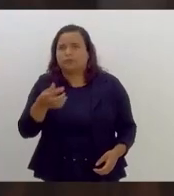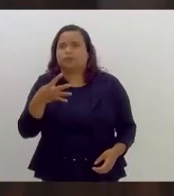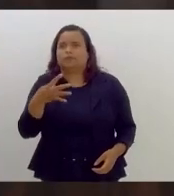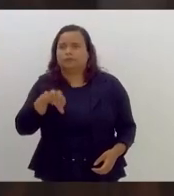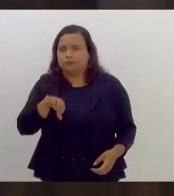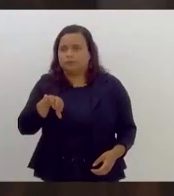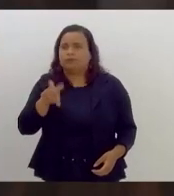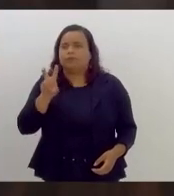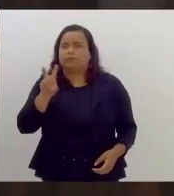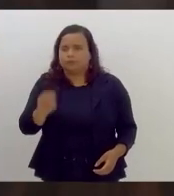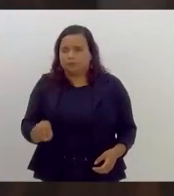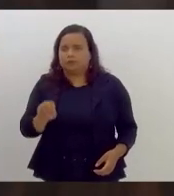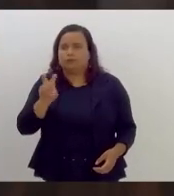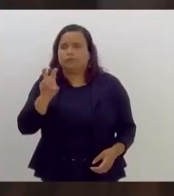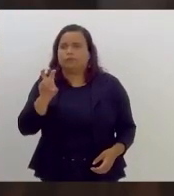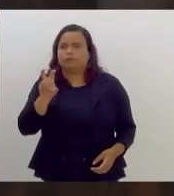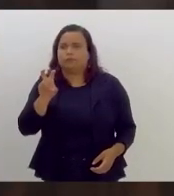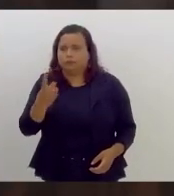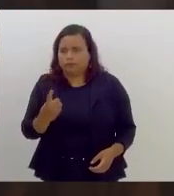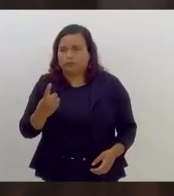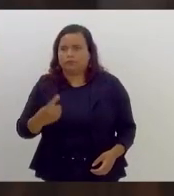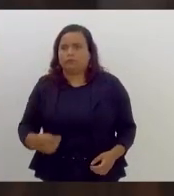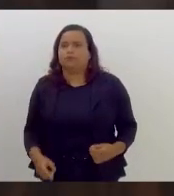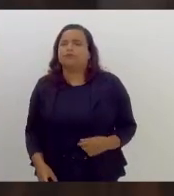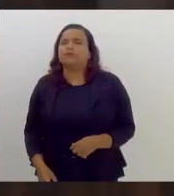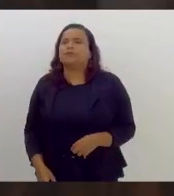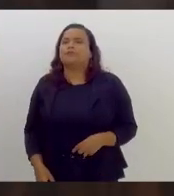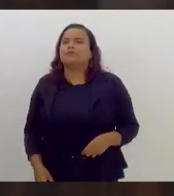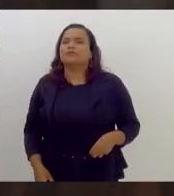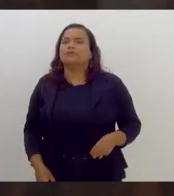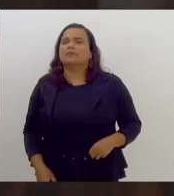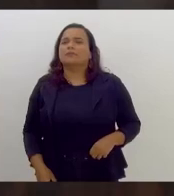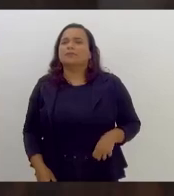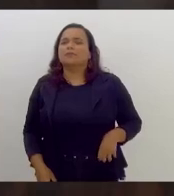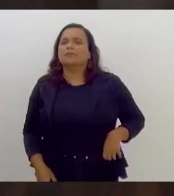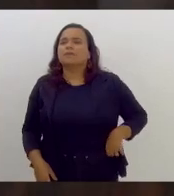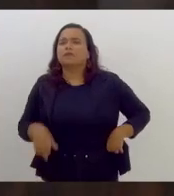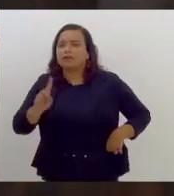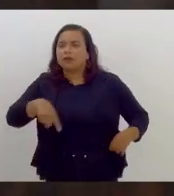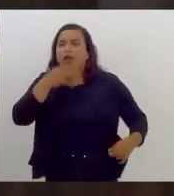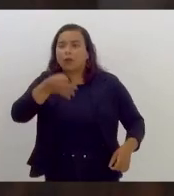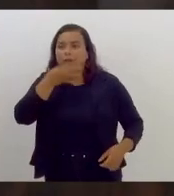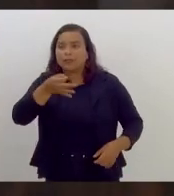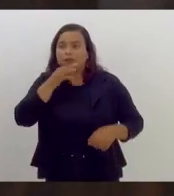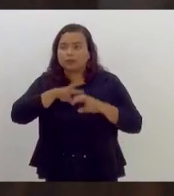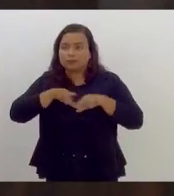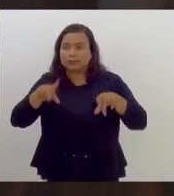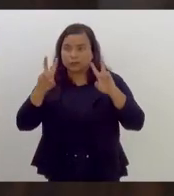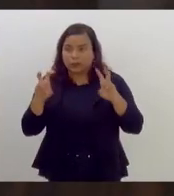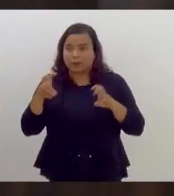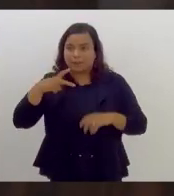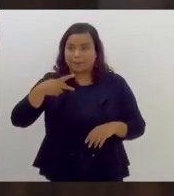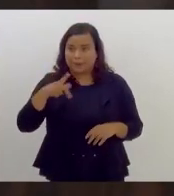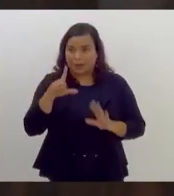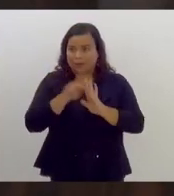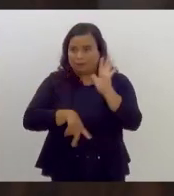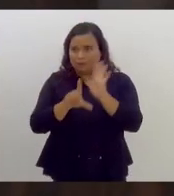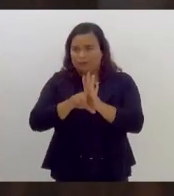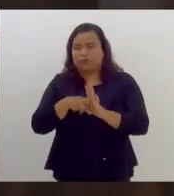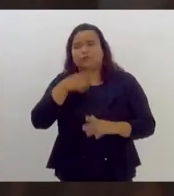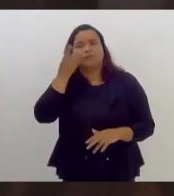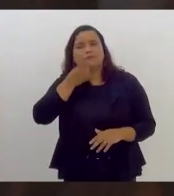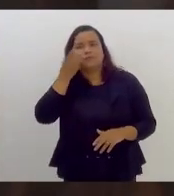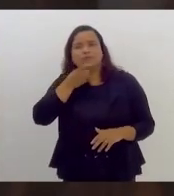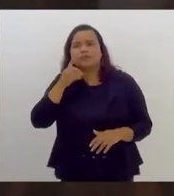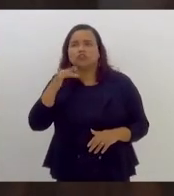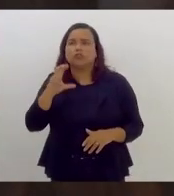49º, 50º, 51º. Como são os pareceres em relação a esses PLs, deputado Chico Machado?